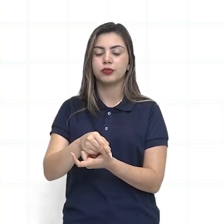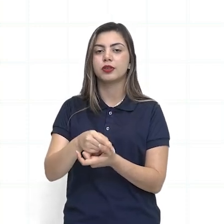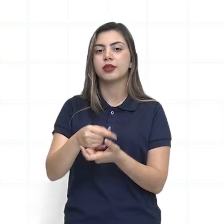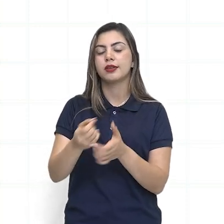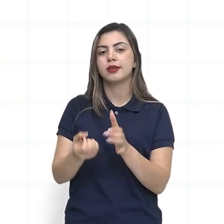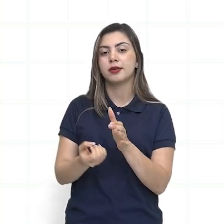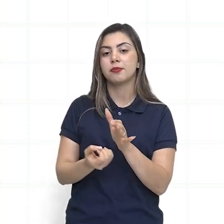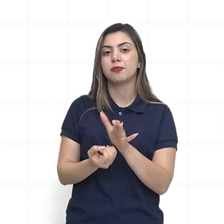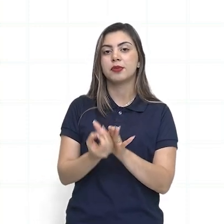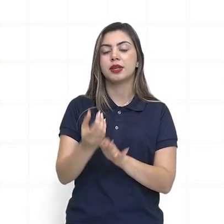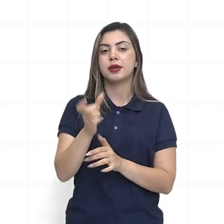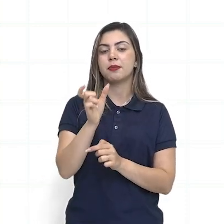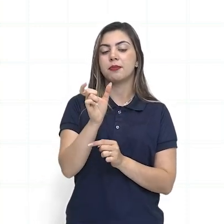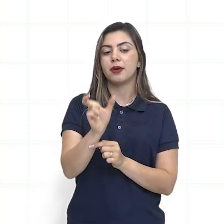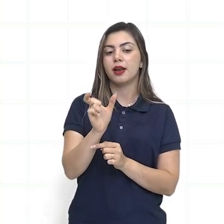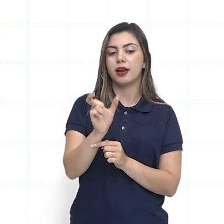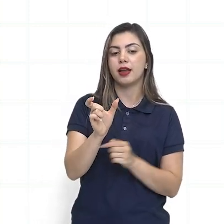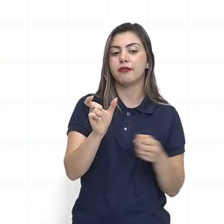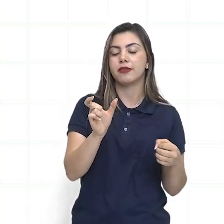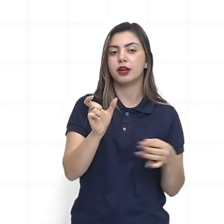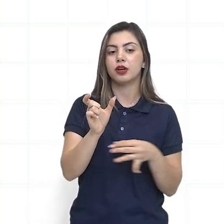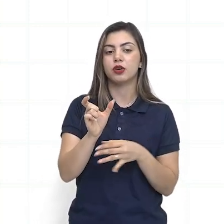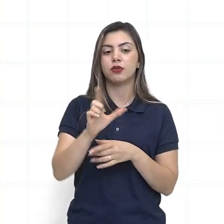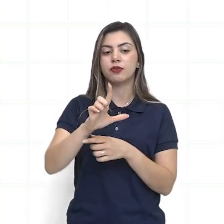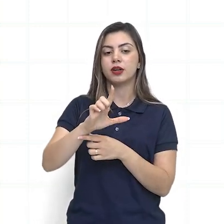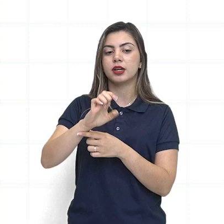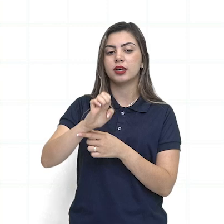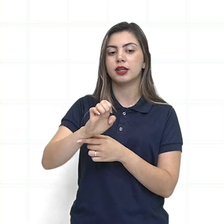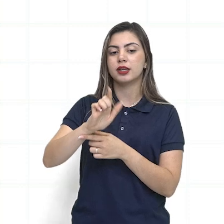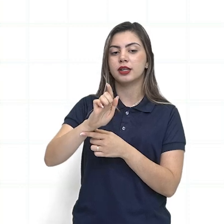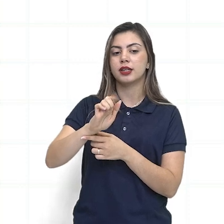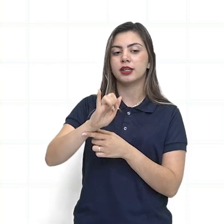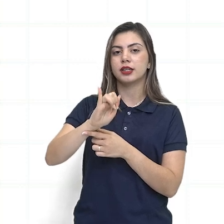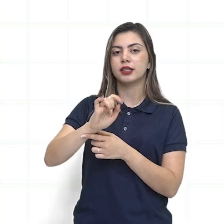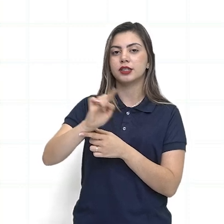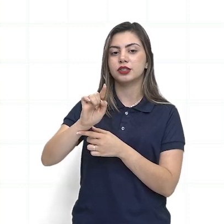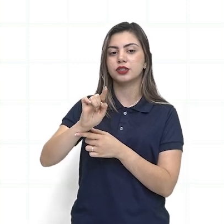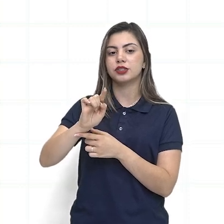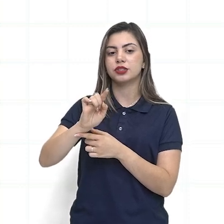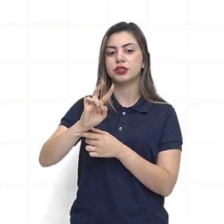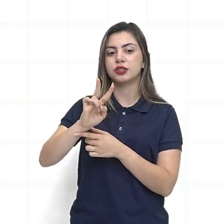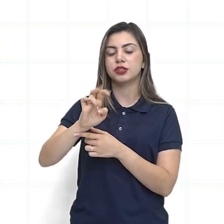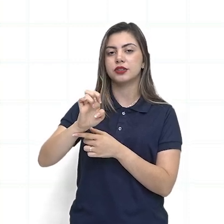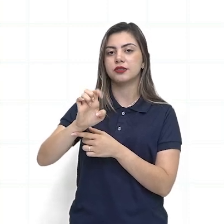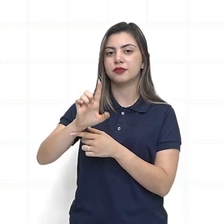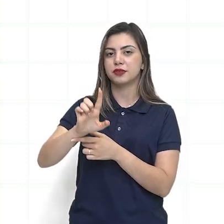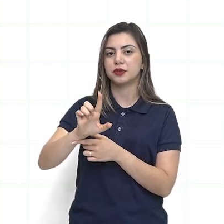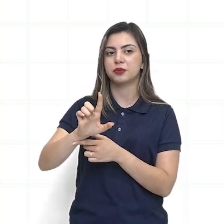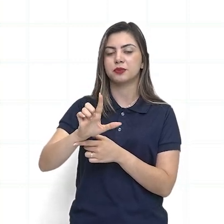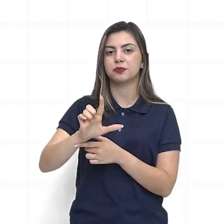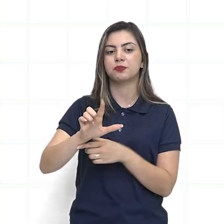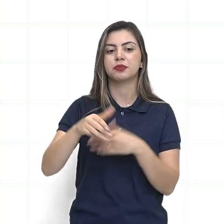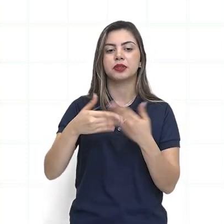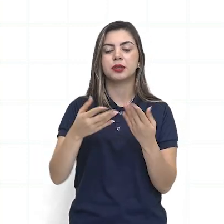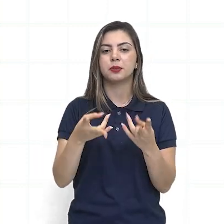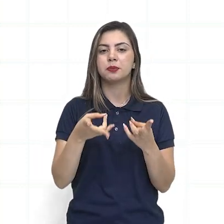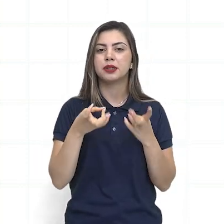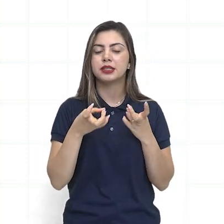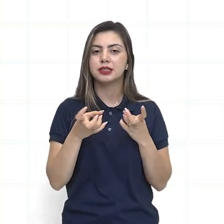eu formei uma nova palavra. Então, de ler, eu posso formar, eu posso